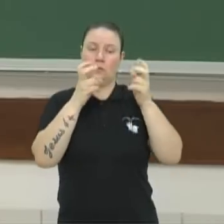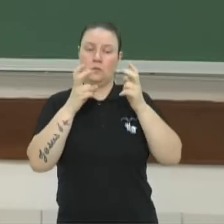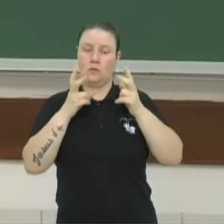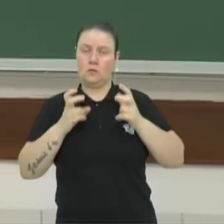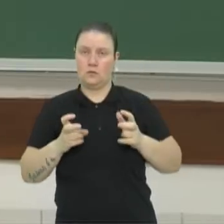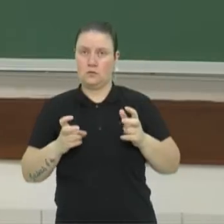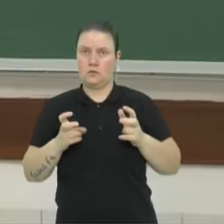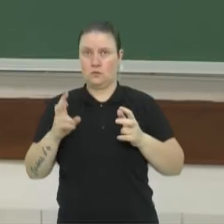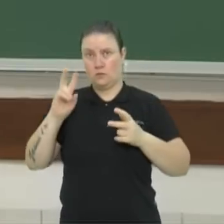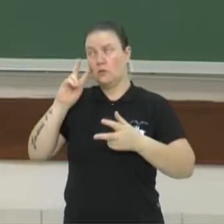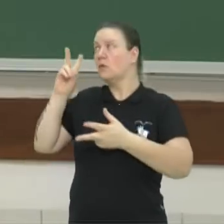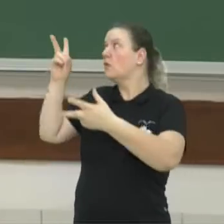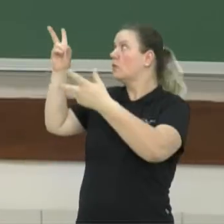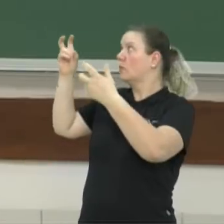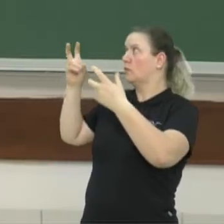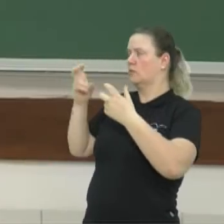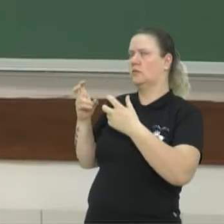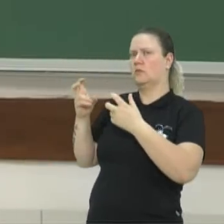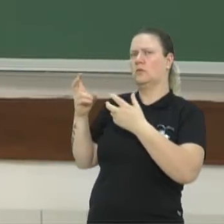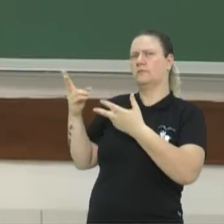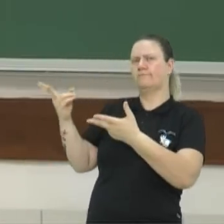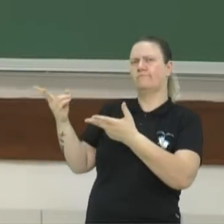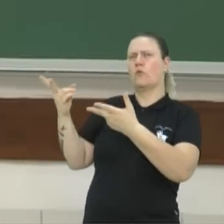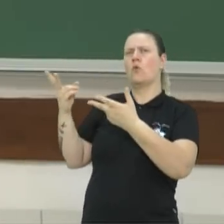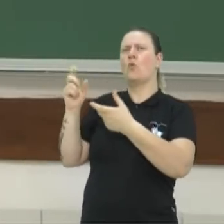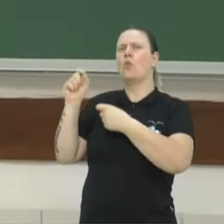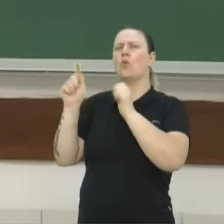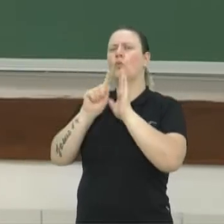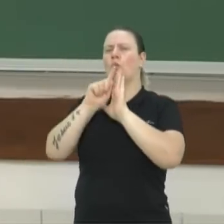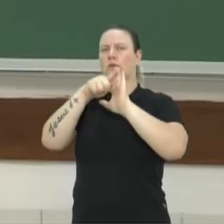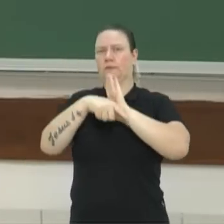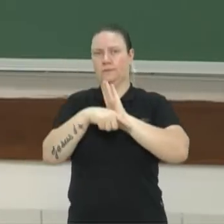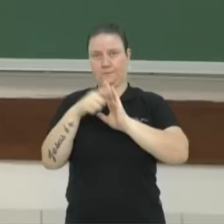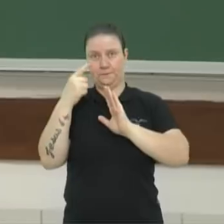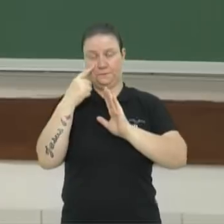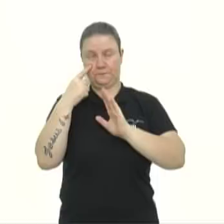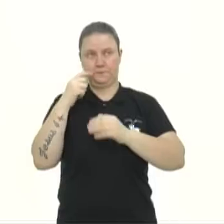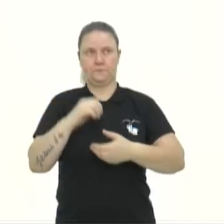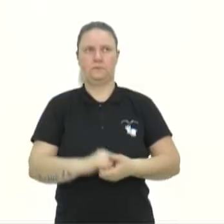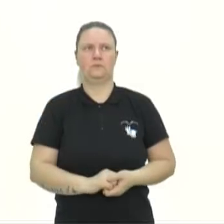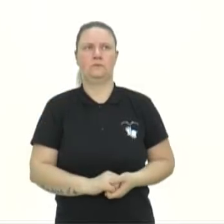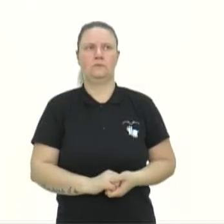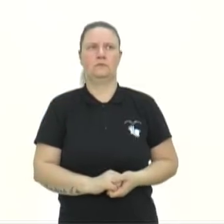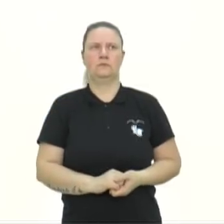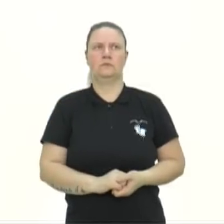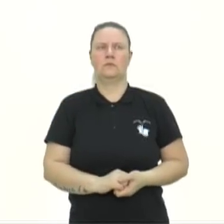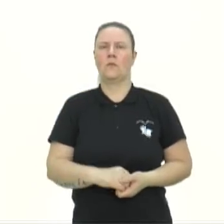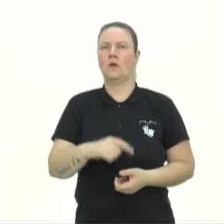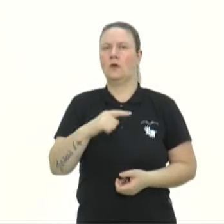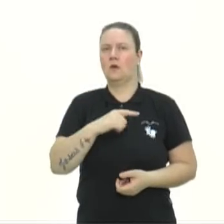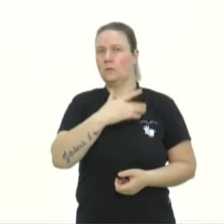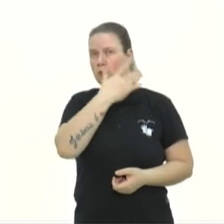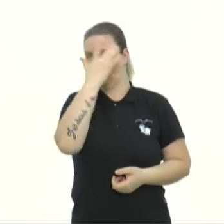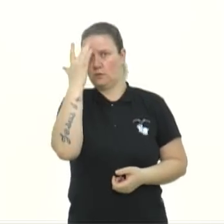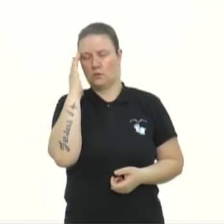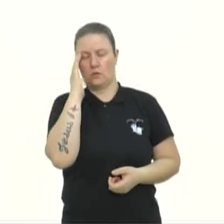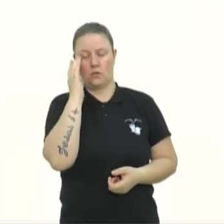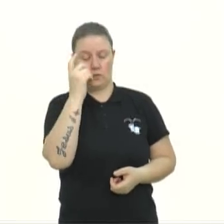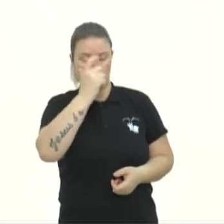importância desses recursos na identificação do nosso gênero. Vejamos lá. Os contadores de